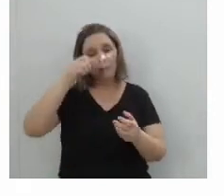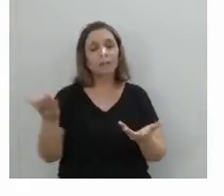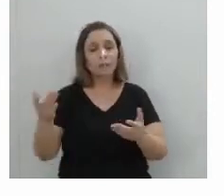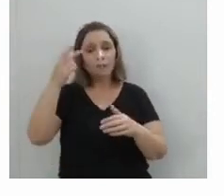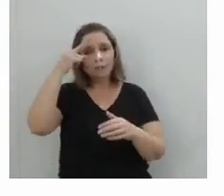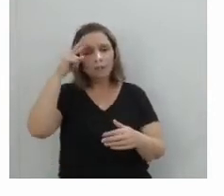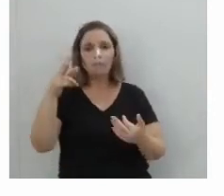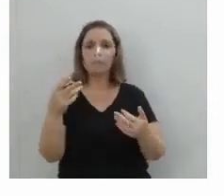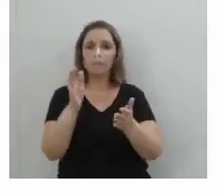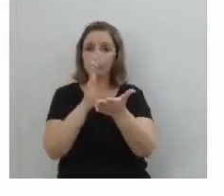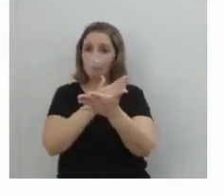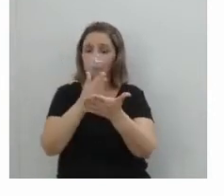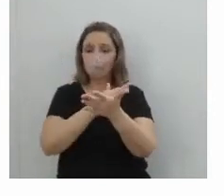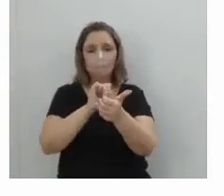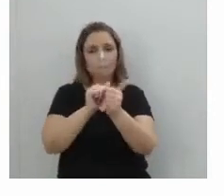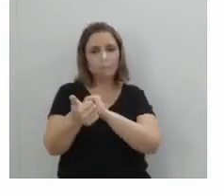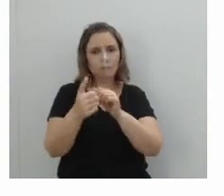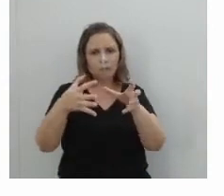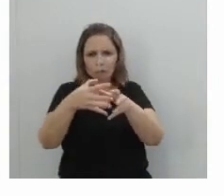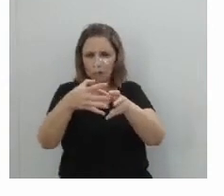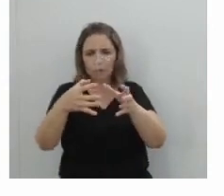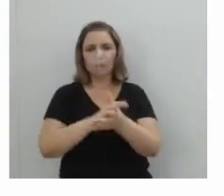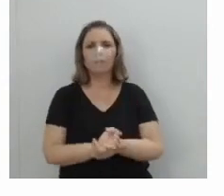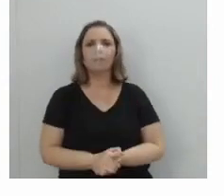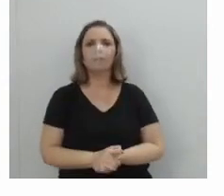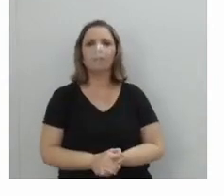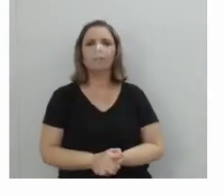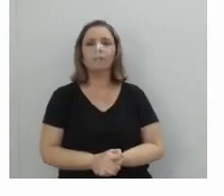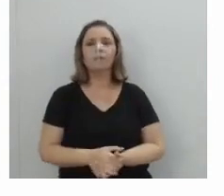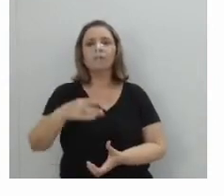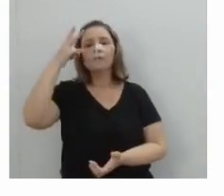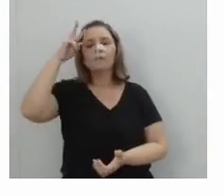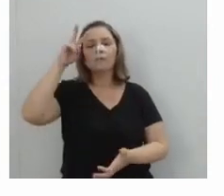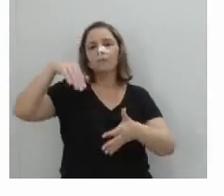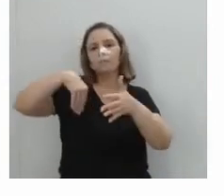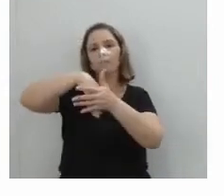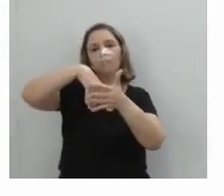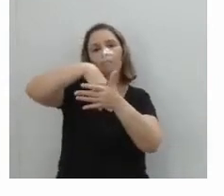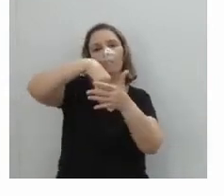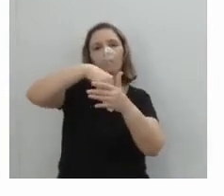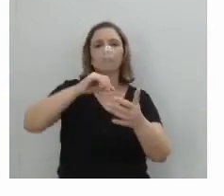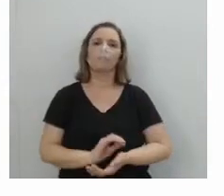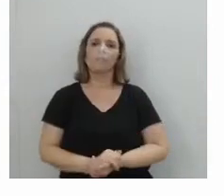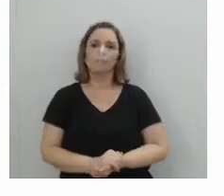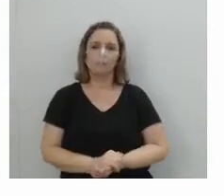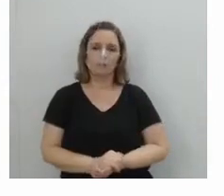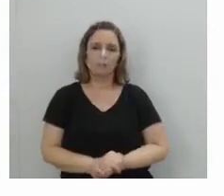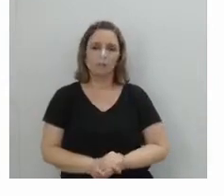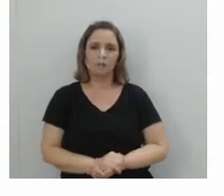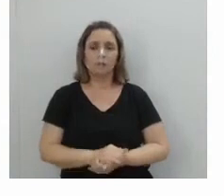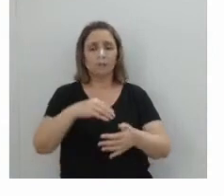as histórias de alguns esportes coletivos. Vamos em frente. Vamos conhecer a história do